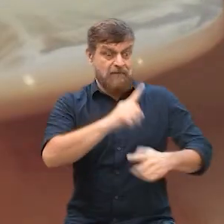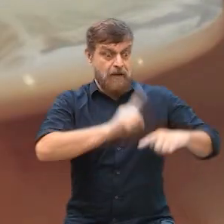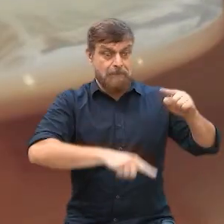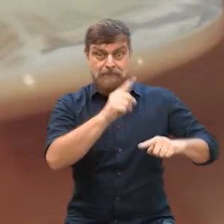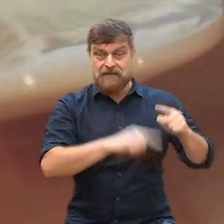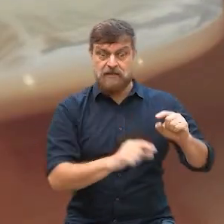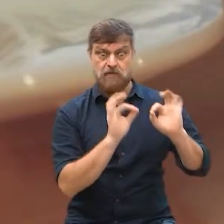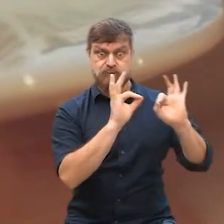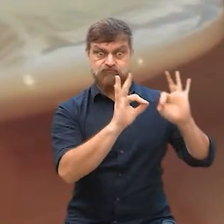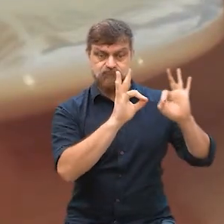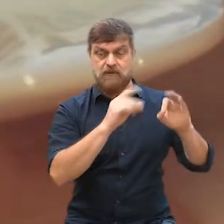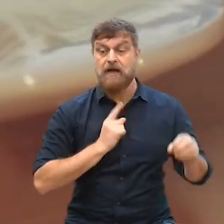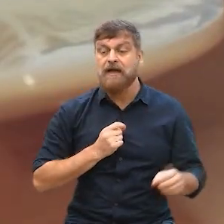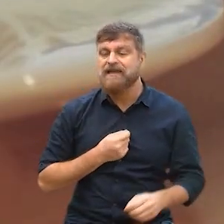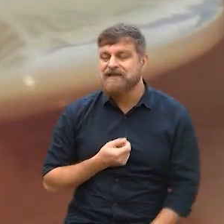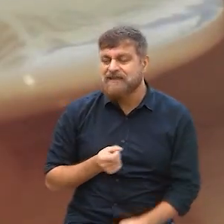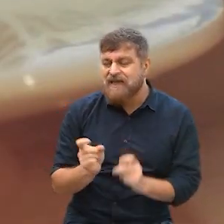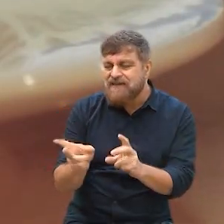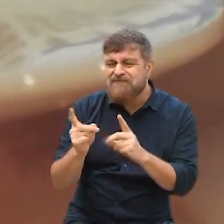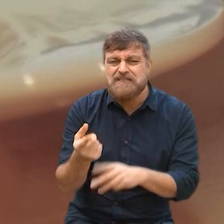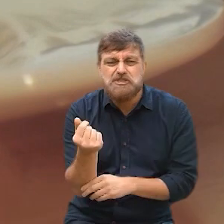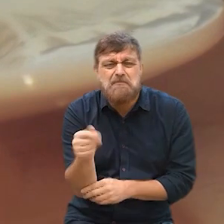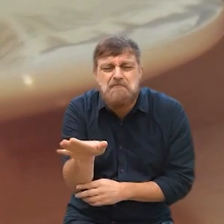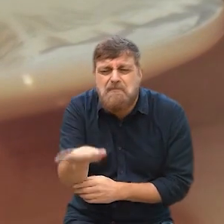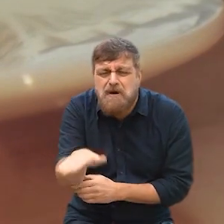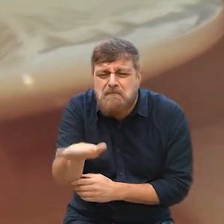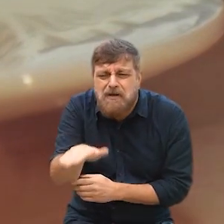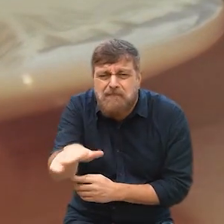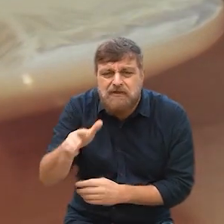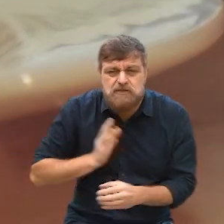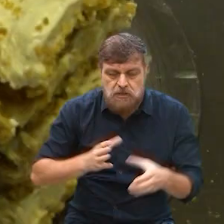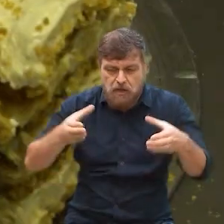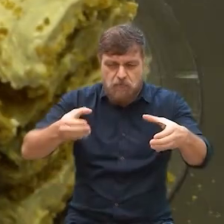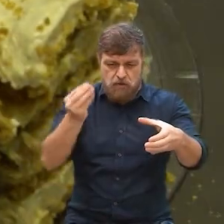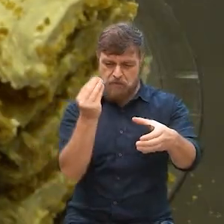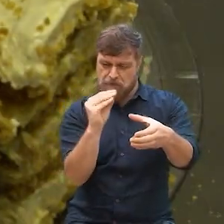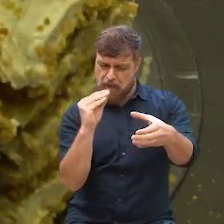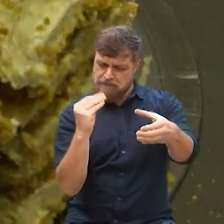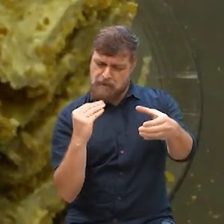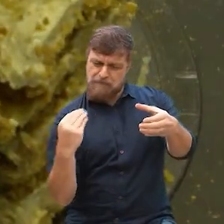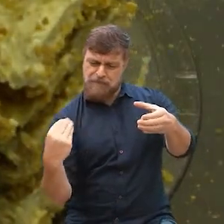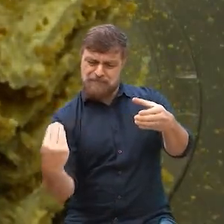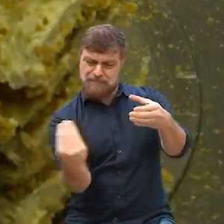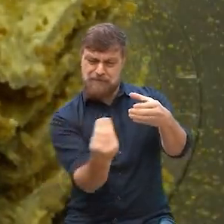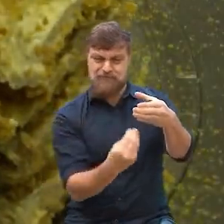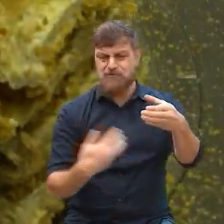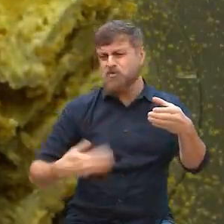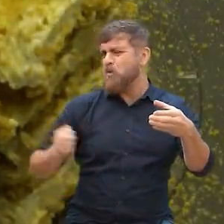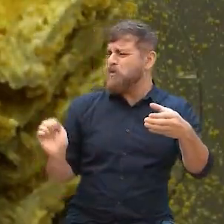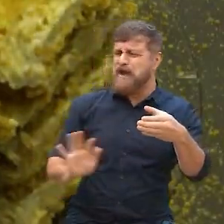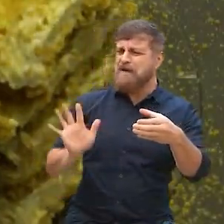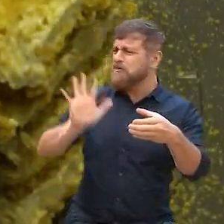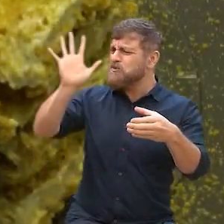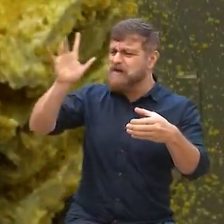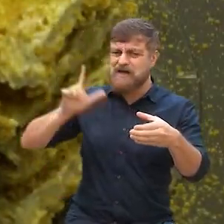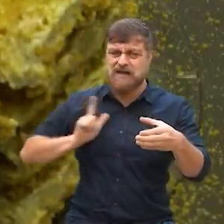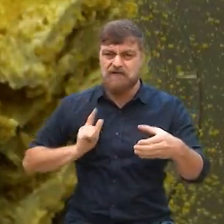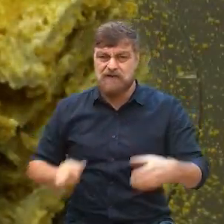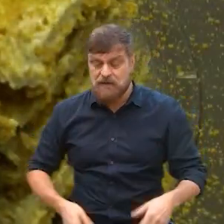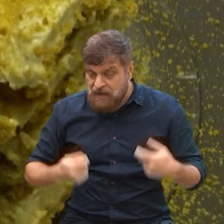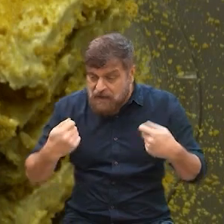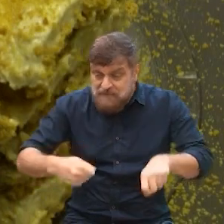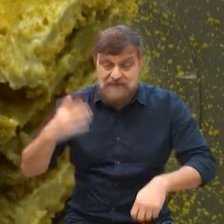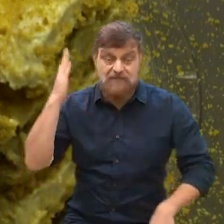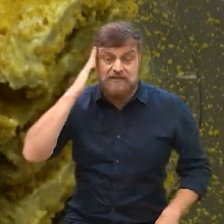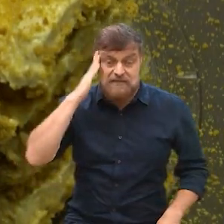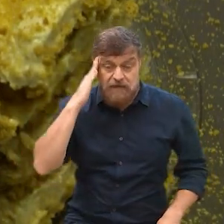e da qualidade de decoração que eu oferecia. Que é aquela coisa de colocar valor em cada grama do que